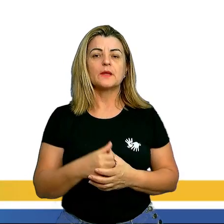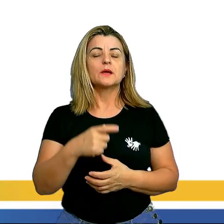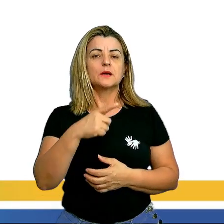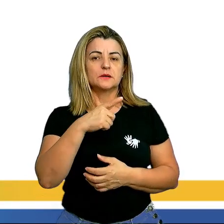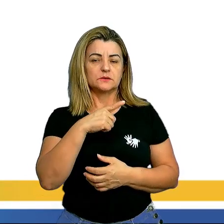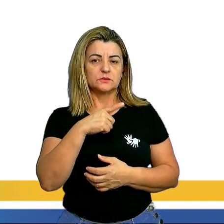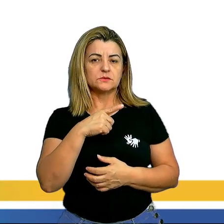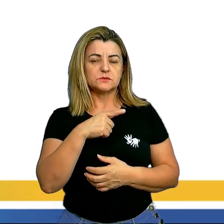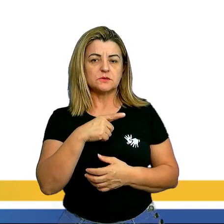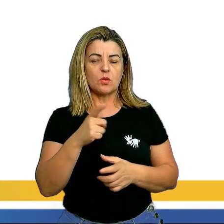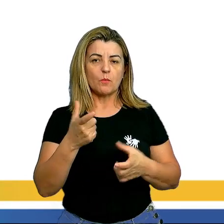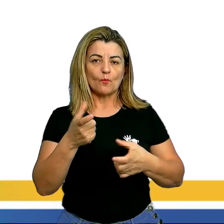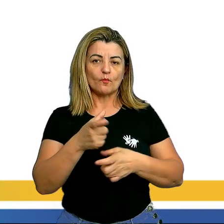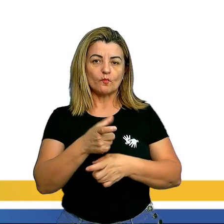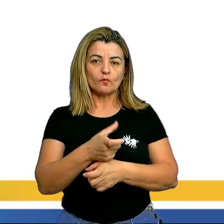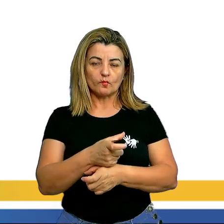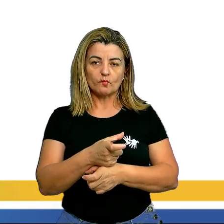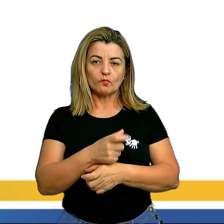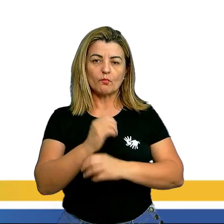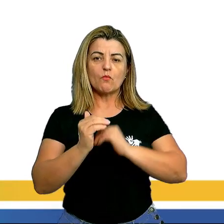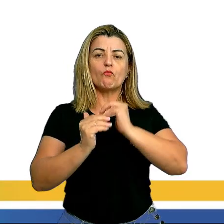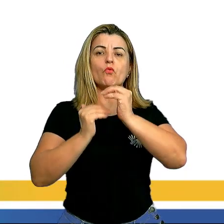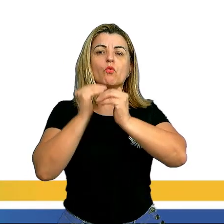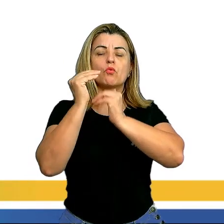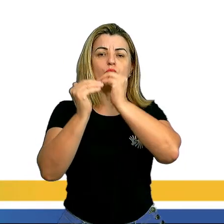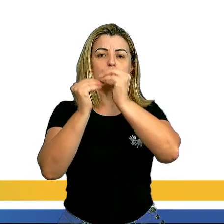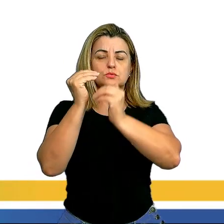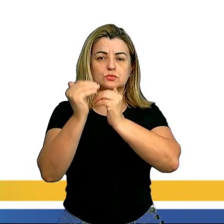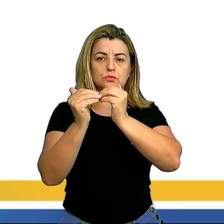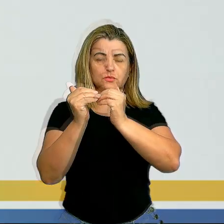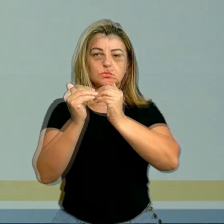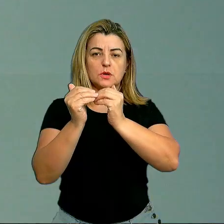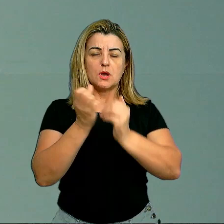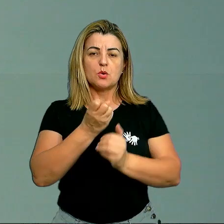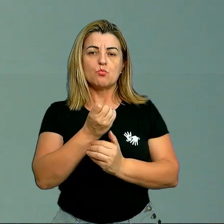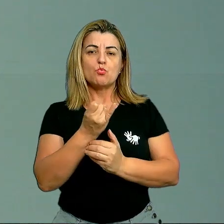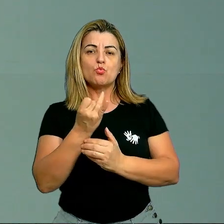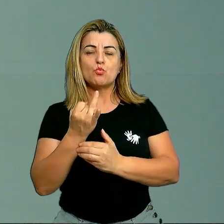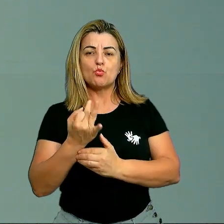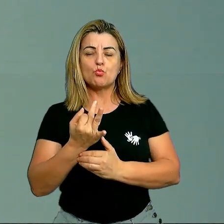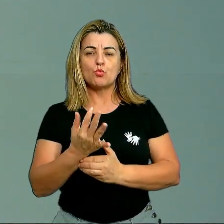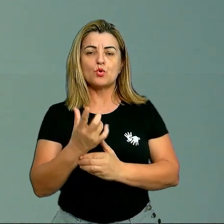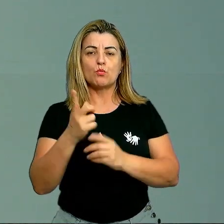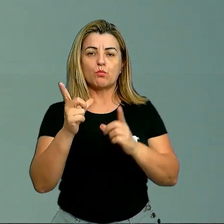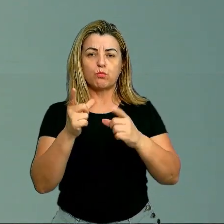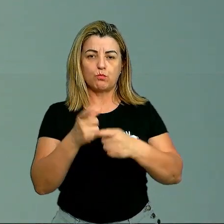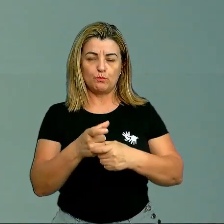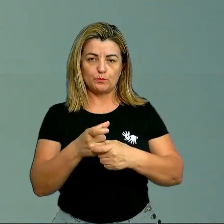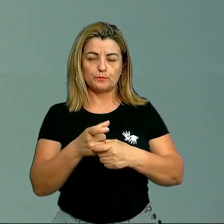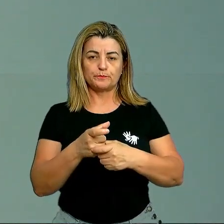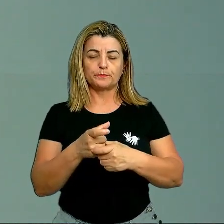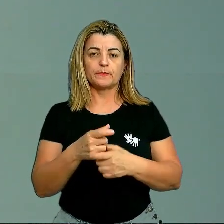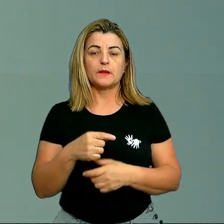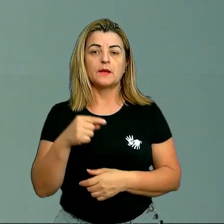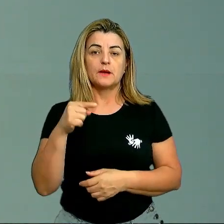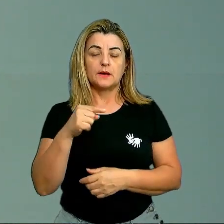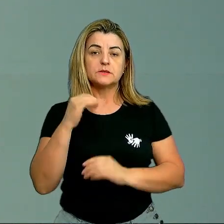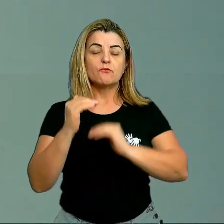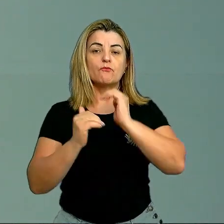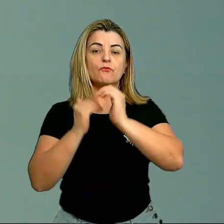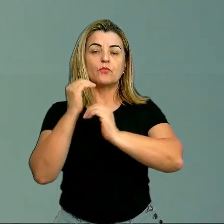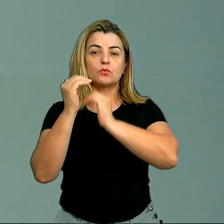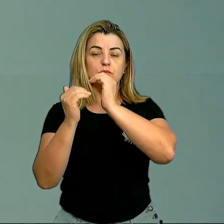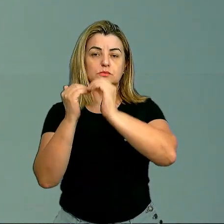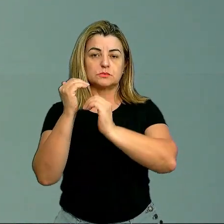também em microevolução, evolução em pequena escala. Nessa questão, pessoal, nessa